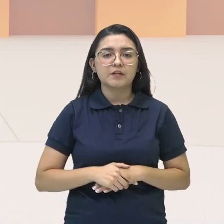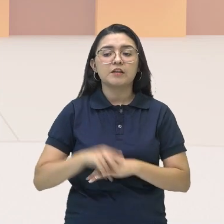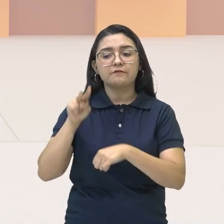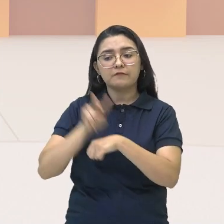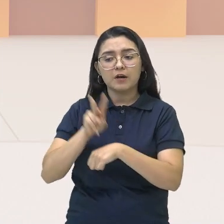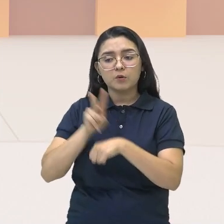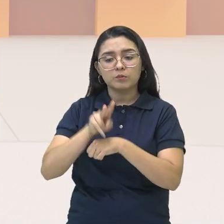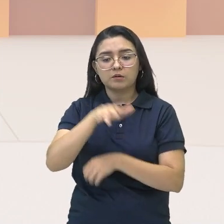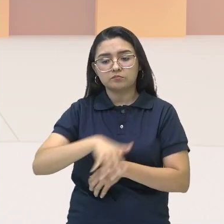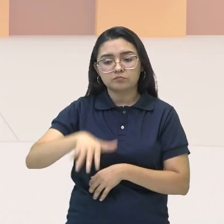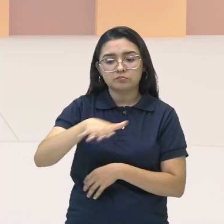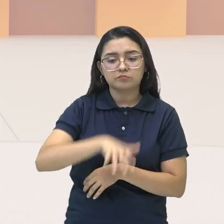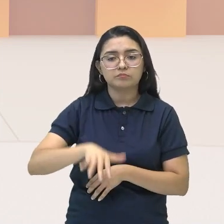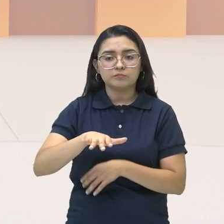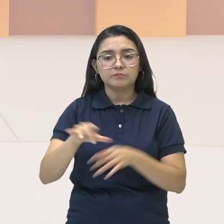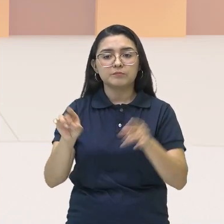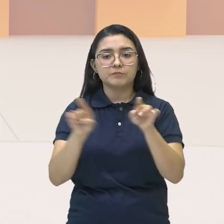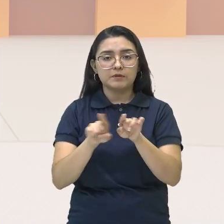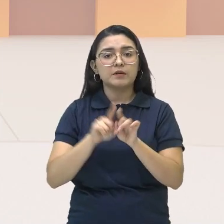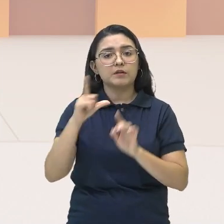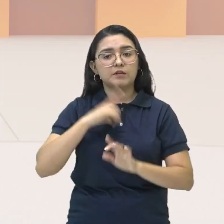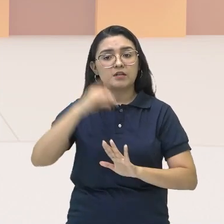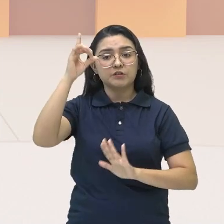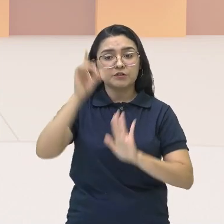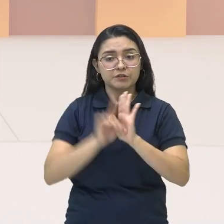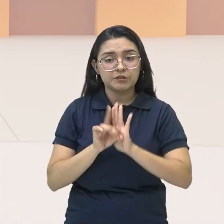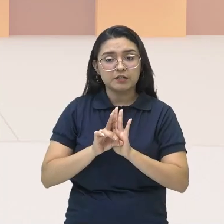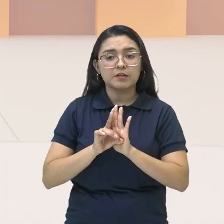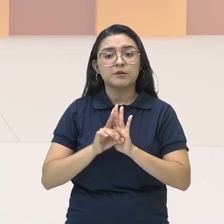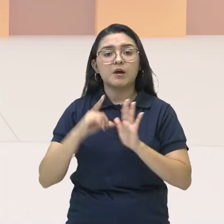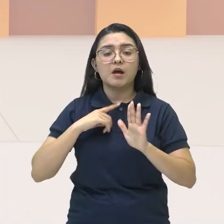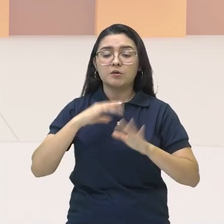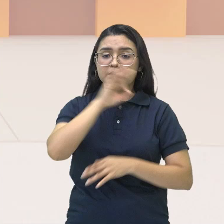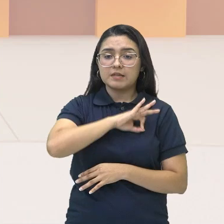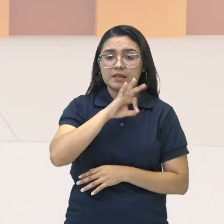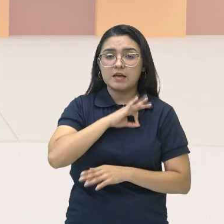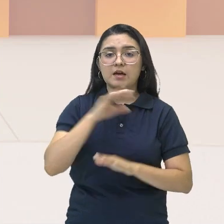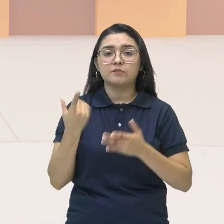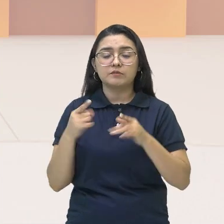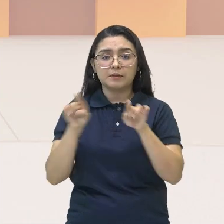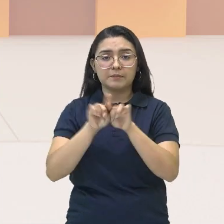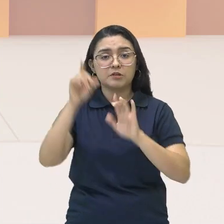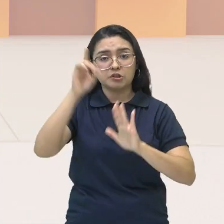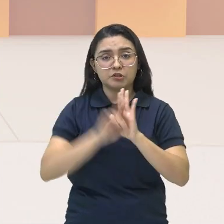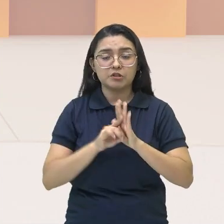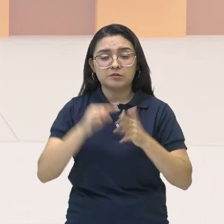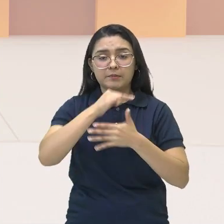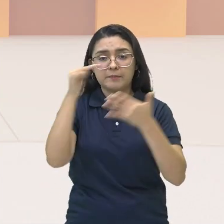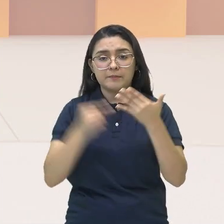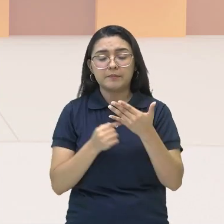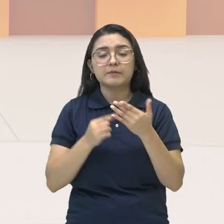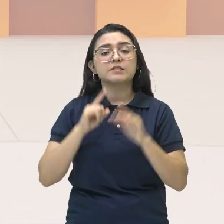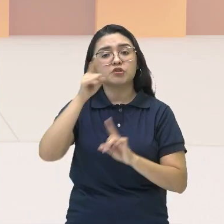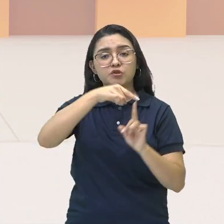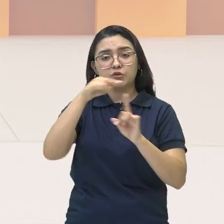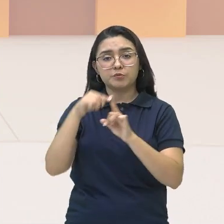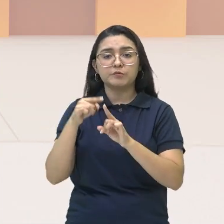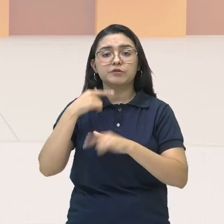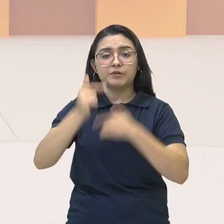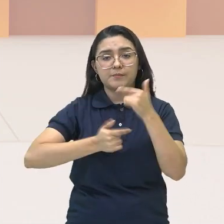né, ali, e ele tem direito, né, a um salário, tem direitos trabalhistas voltados para esse tipo de